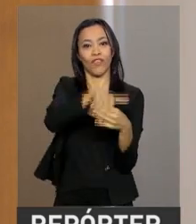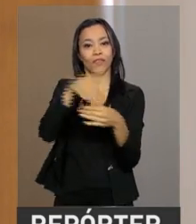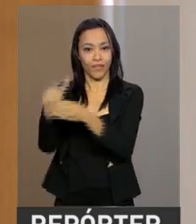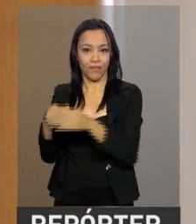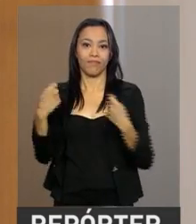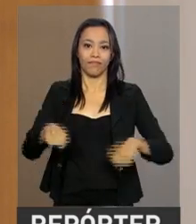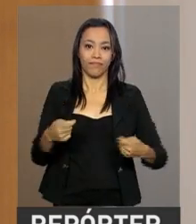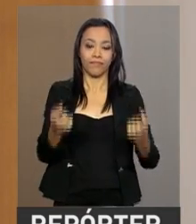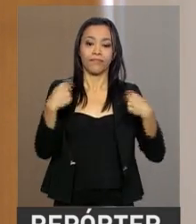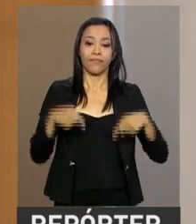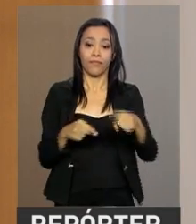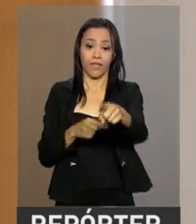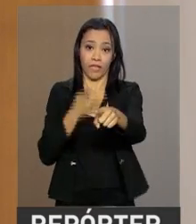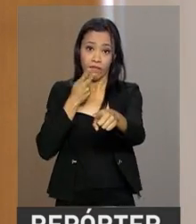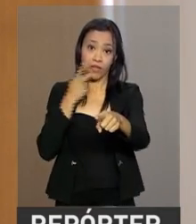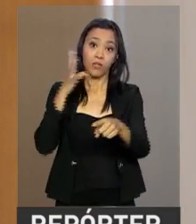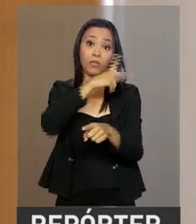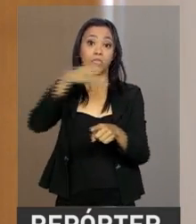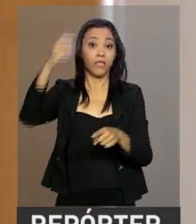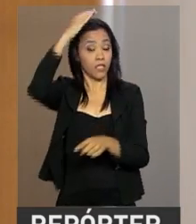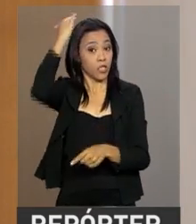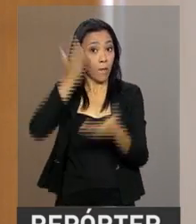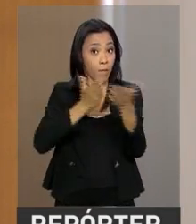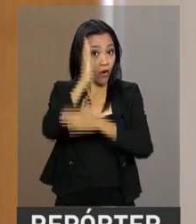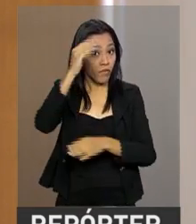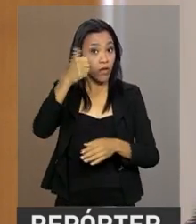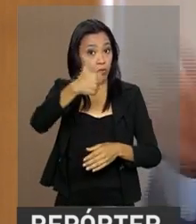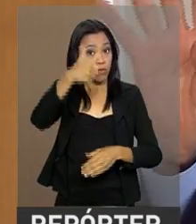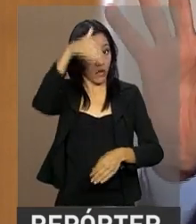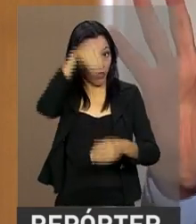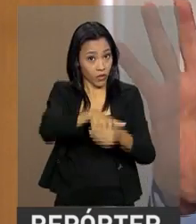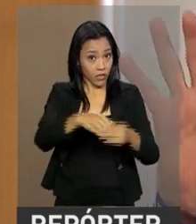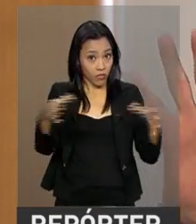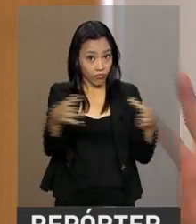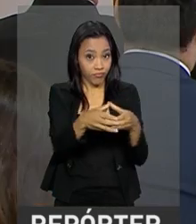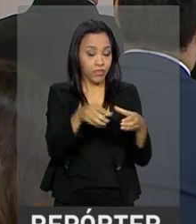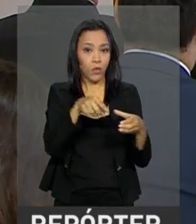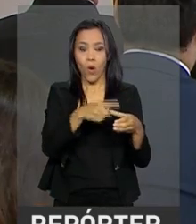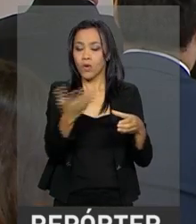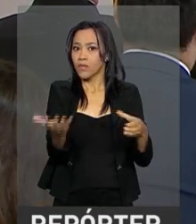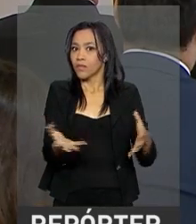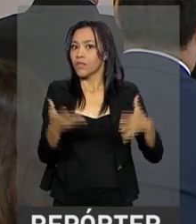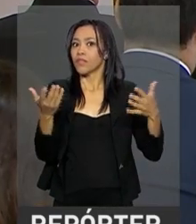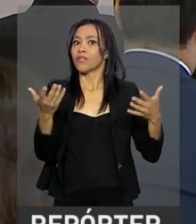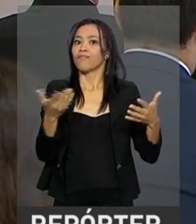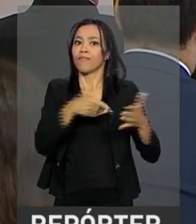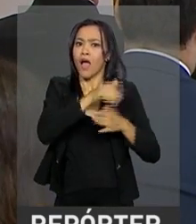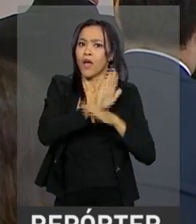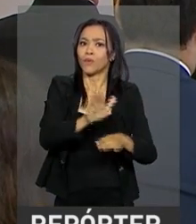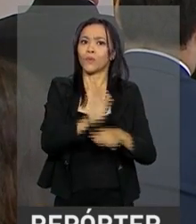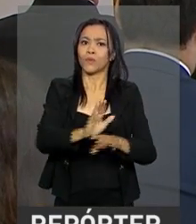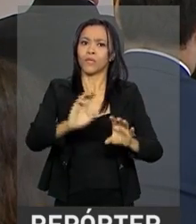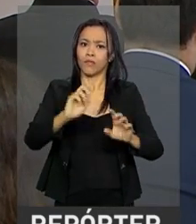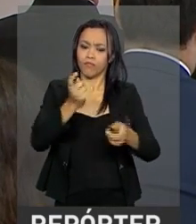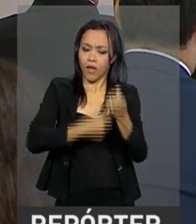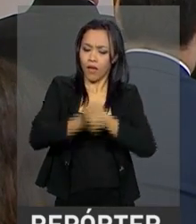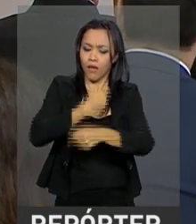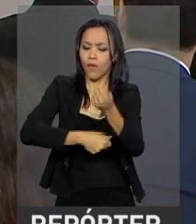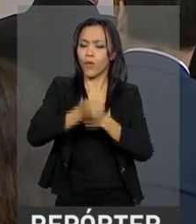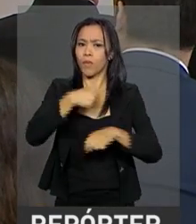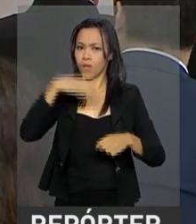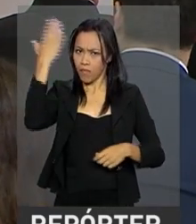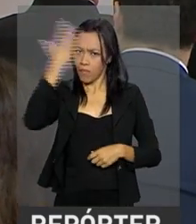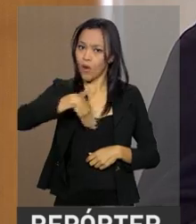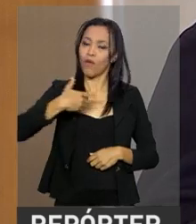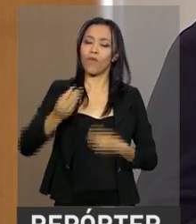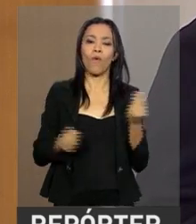presidente Michel Temer, a aprovação em primeiro turno da proposta é o primeiro gesto de maior impacto na economia e revela um comportamento